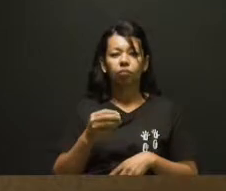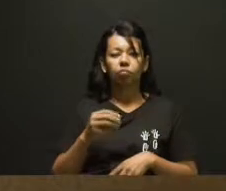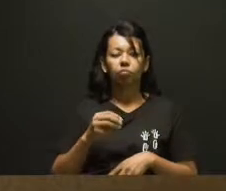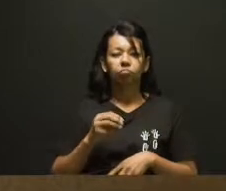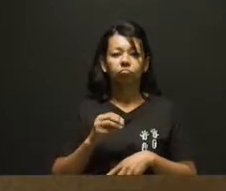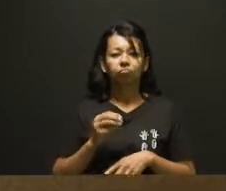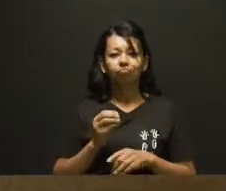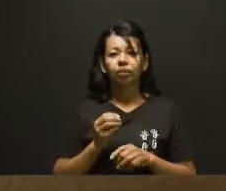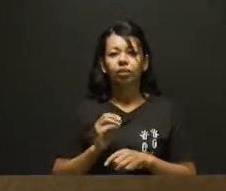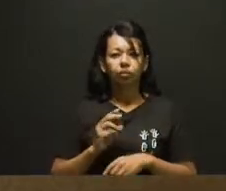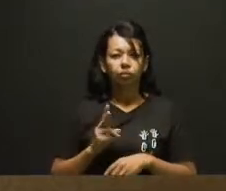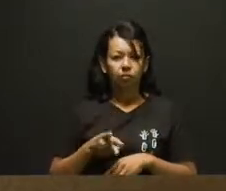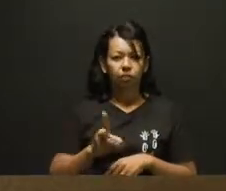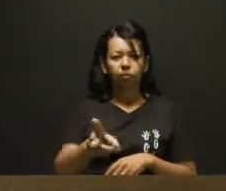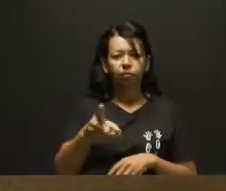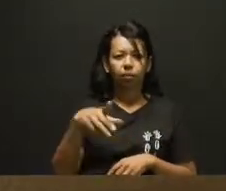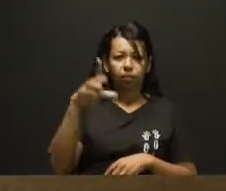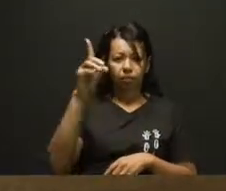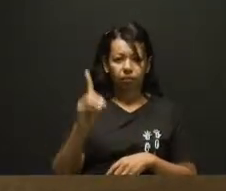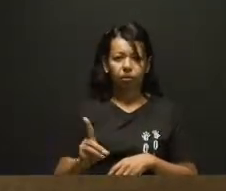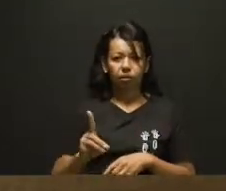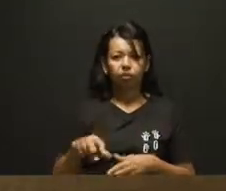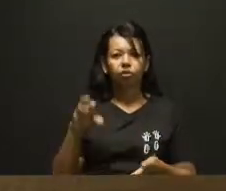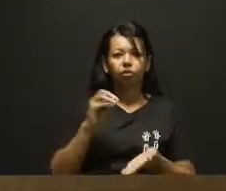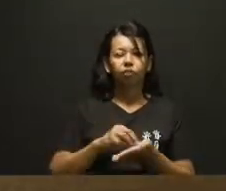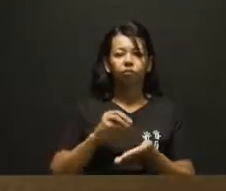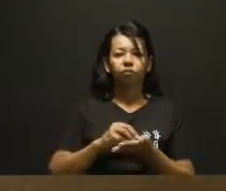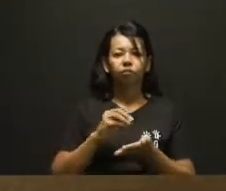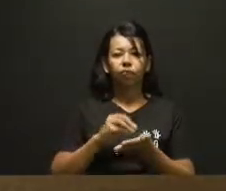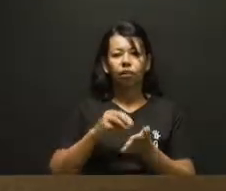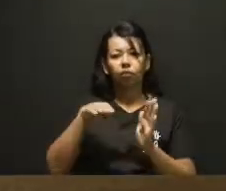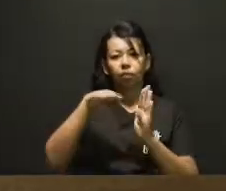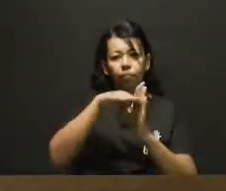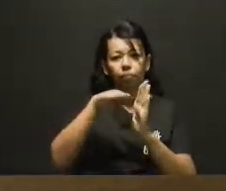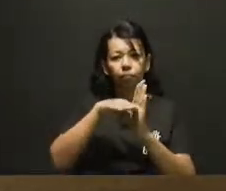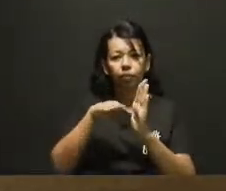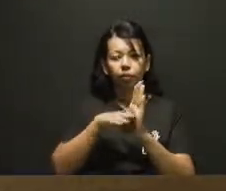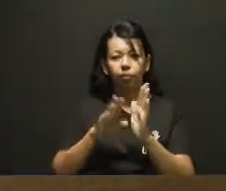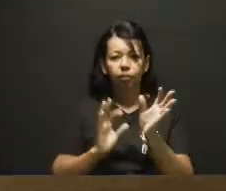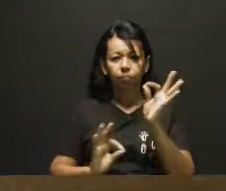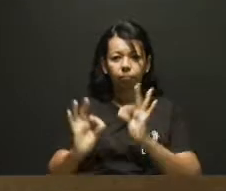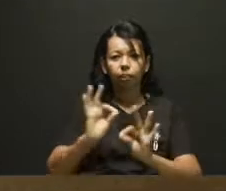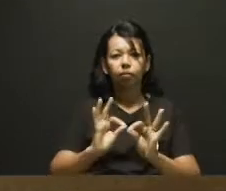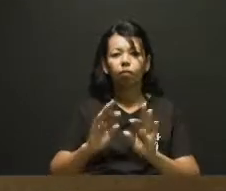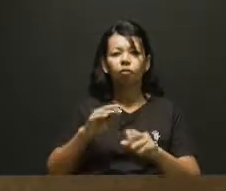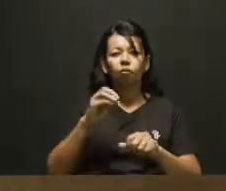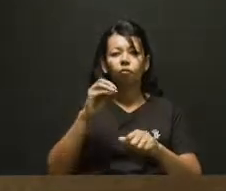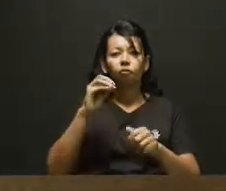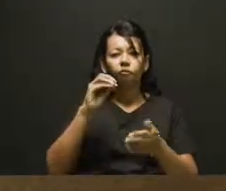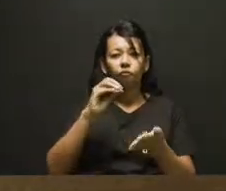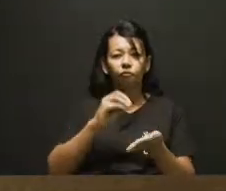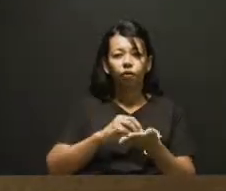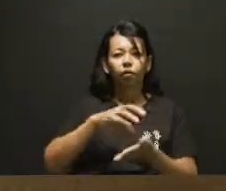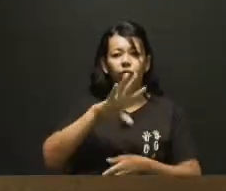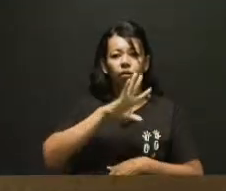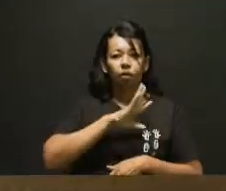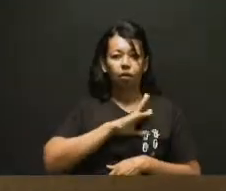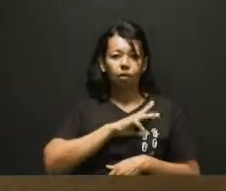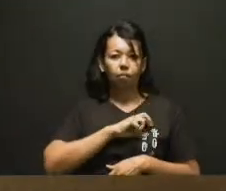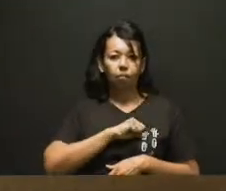outro então falta programação falta amor falta